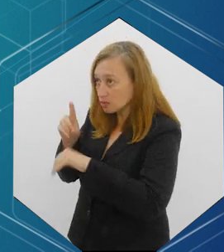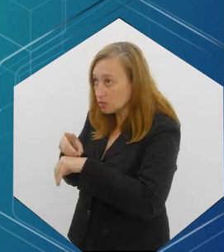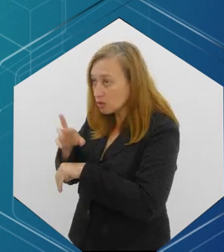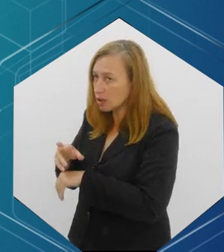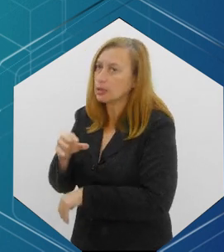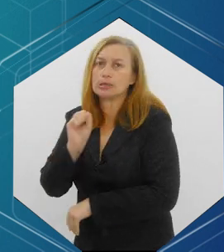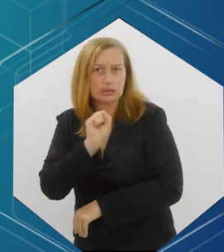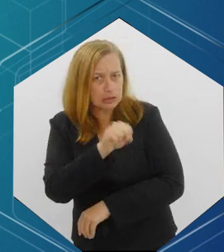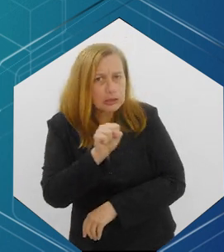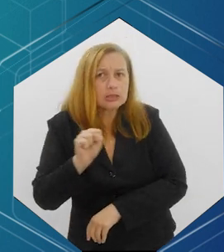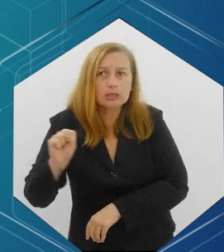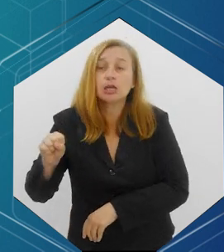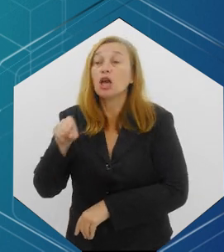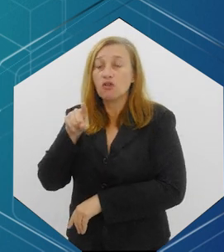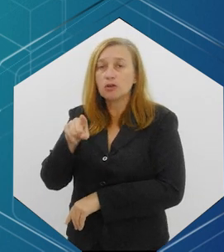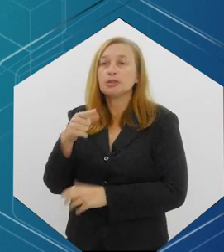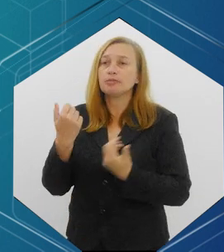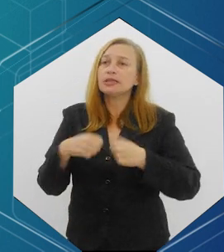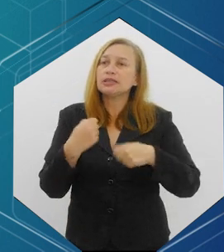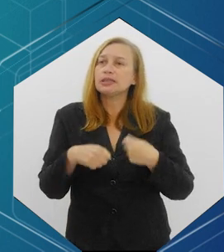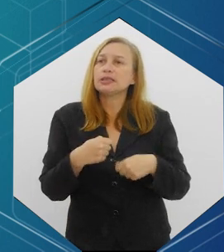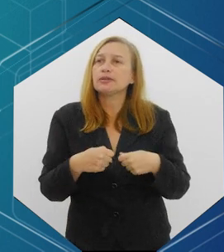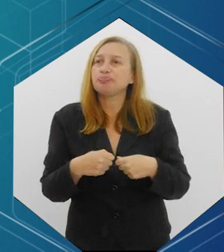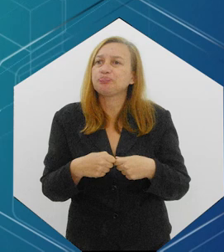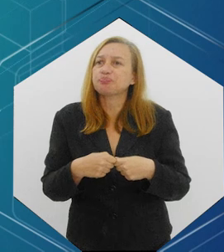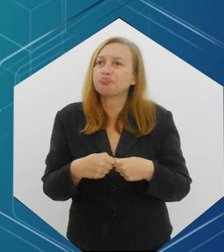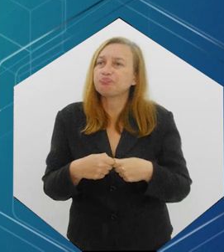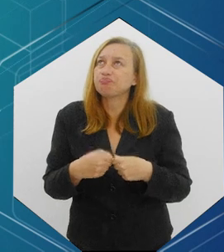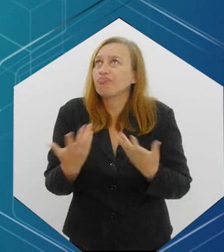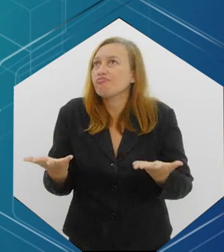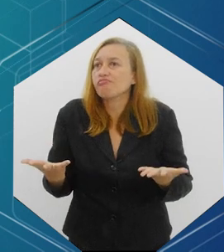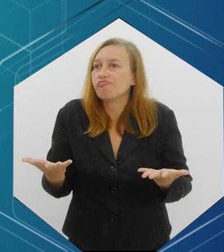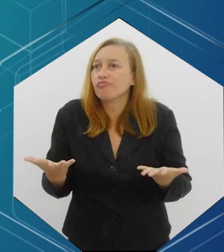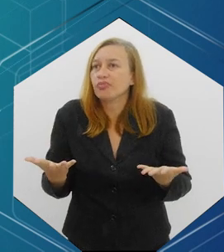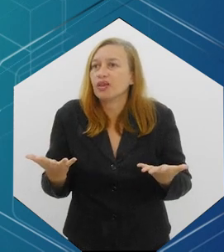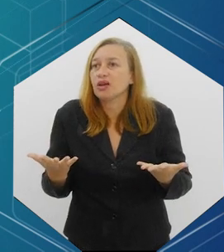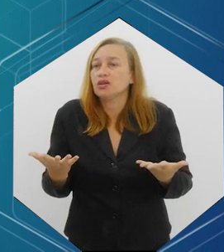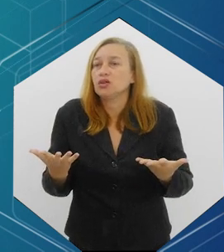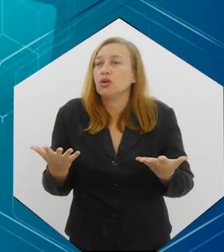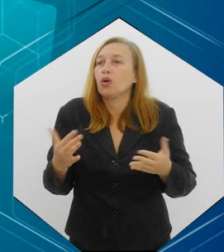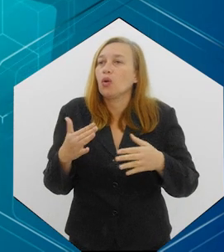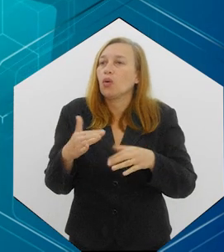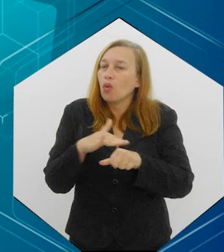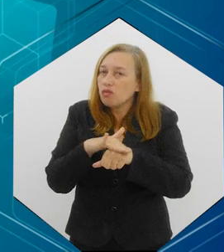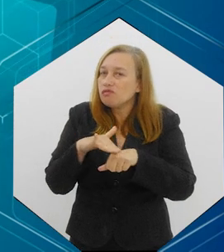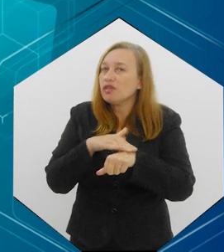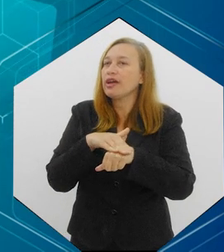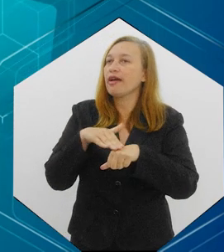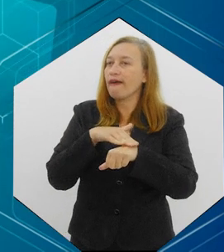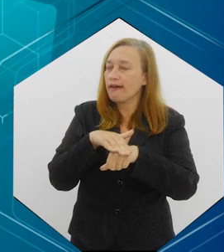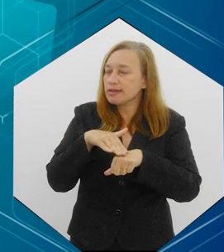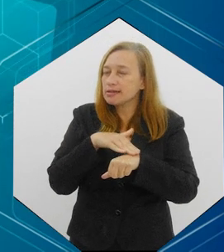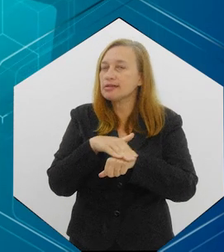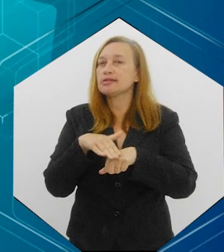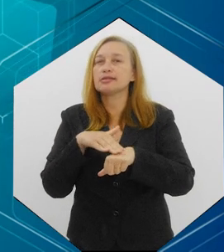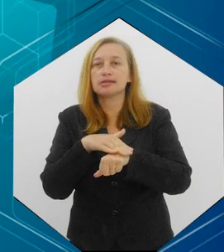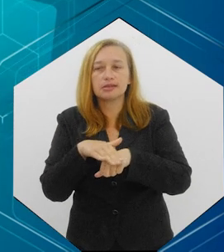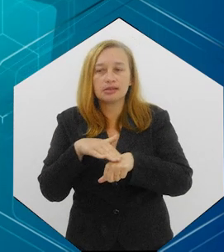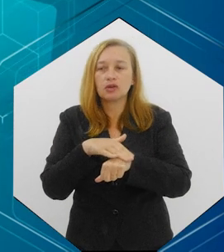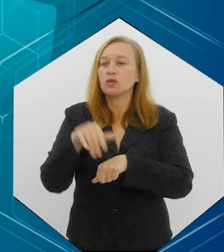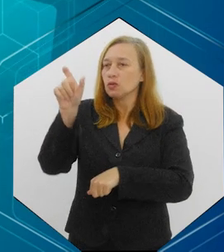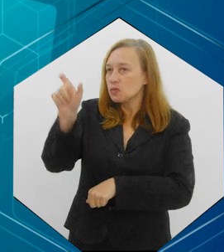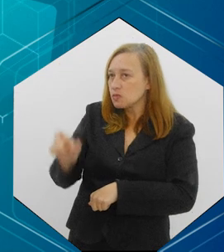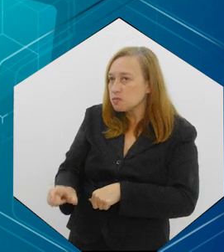Gina? Sem dúvida, sem dúvida. E você tem que ter um, digamos assim, um viés